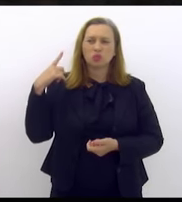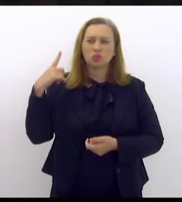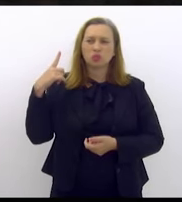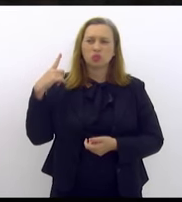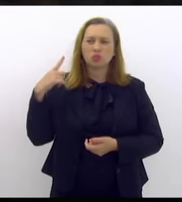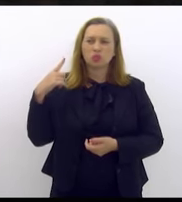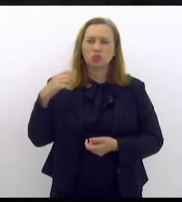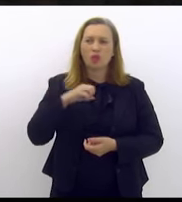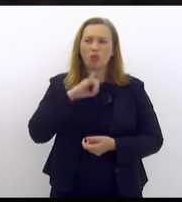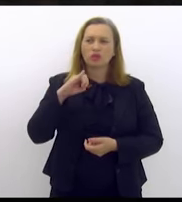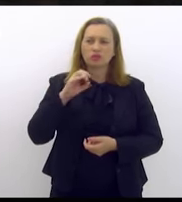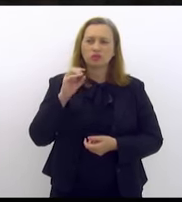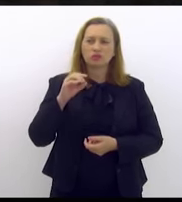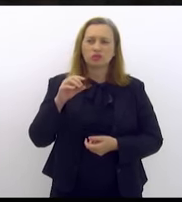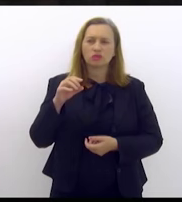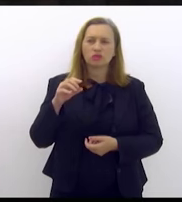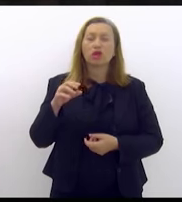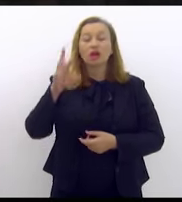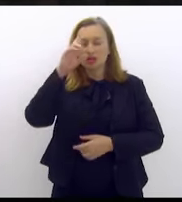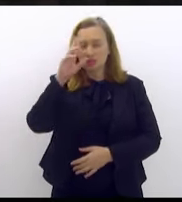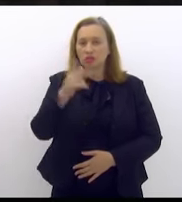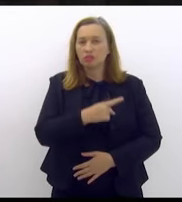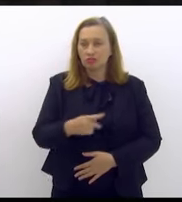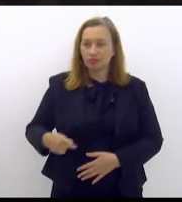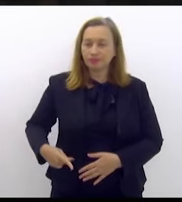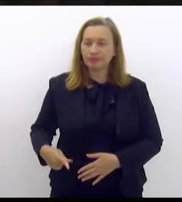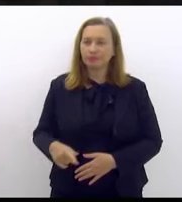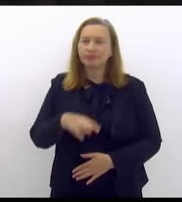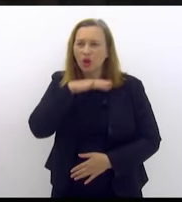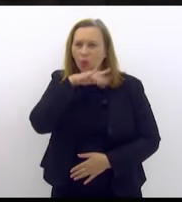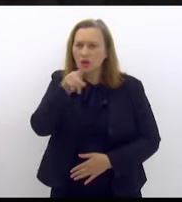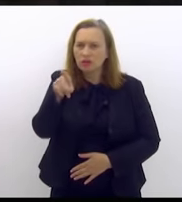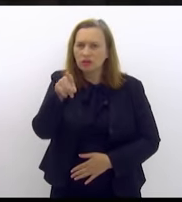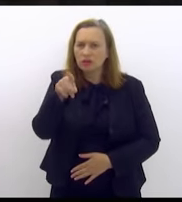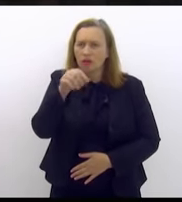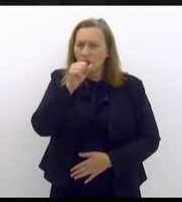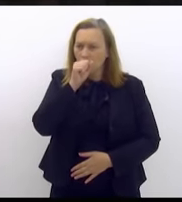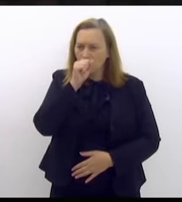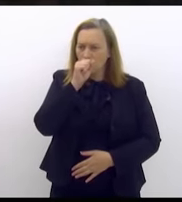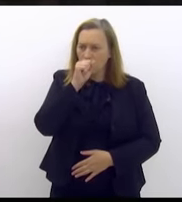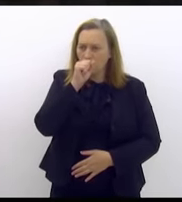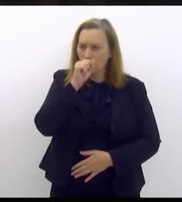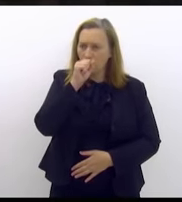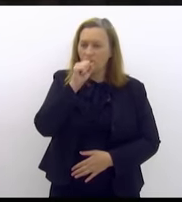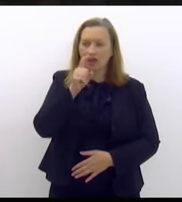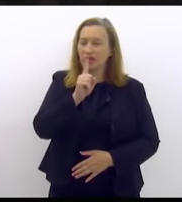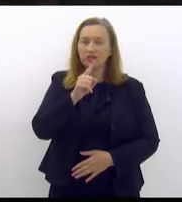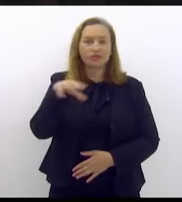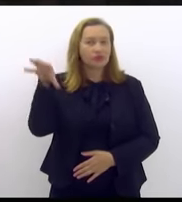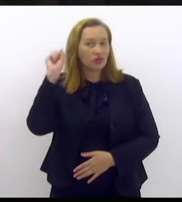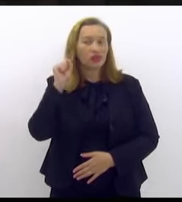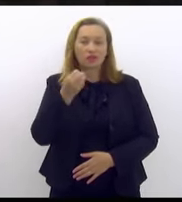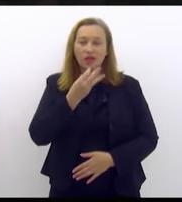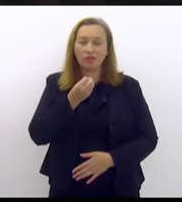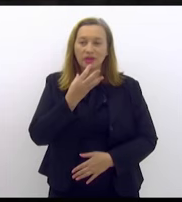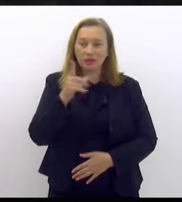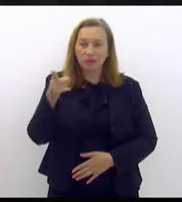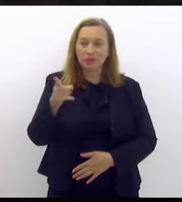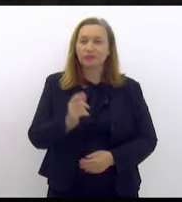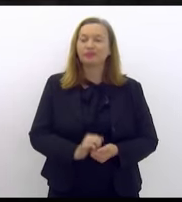Alô, senhor presidente. Está ruim, deputado? Ele não estava ouvindo, agora está bem. Está